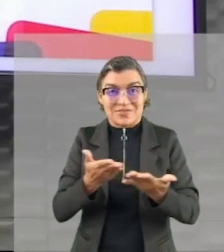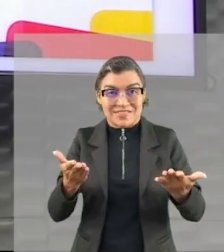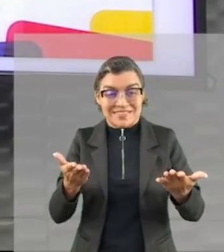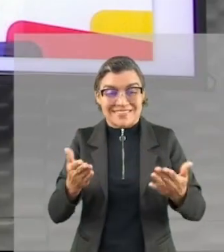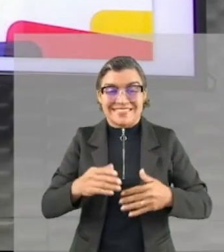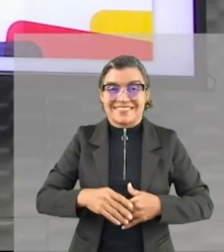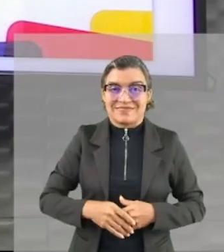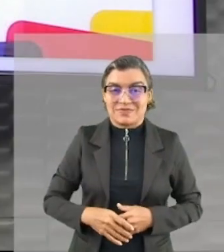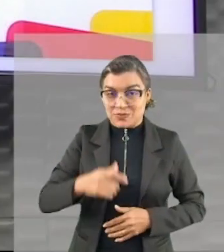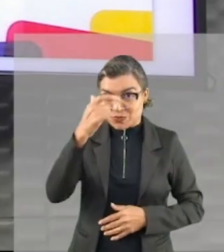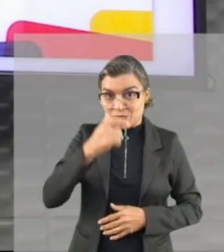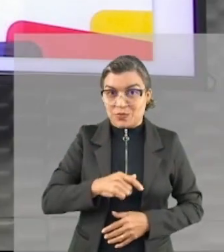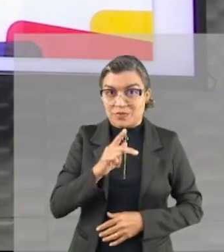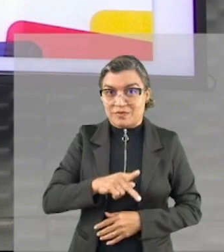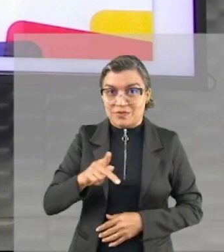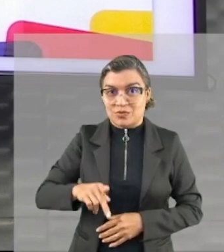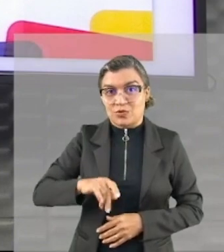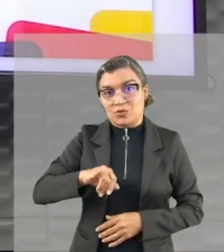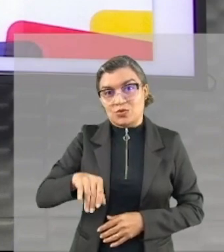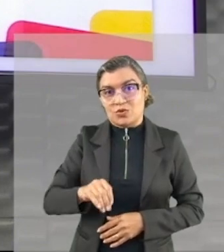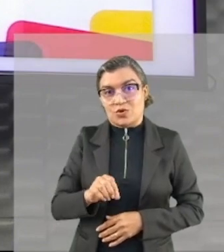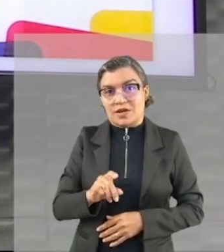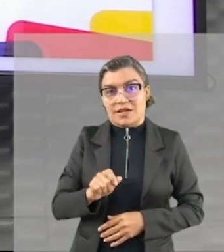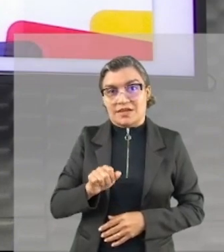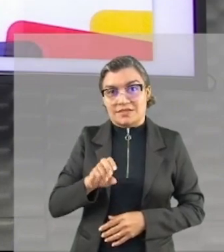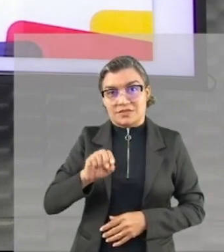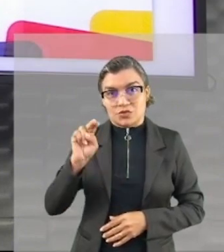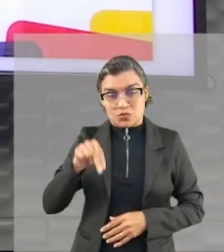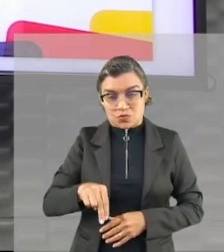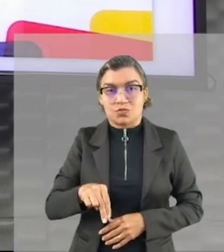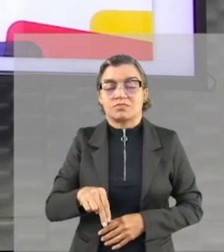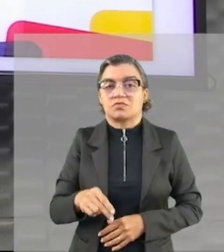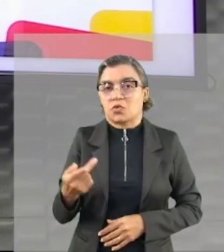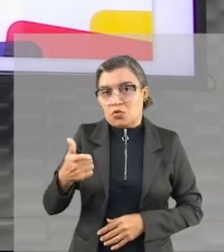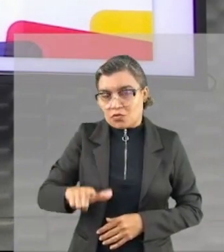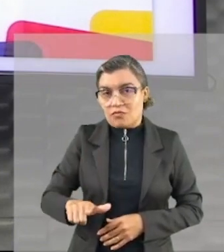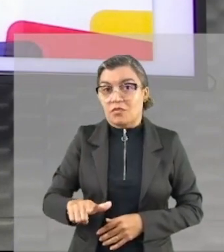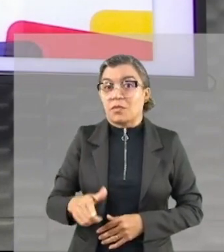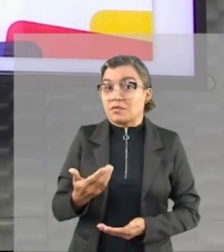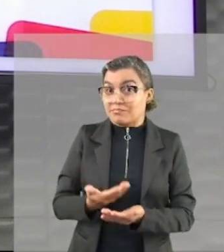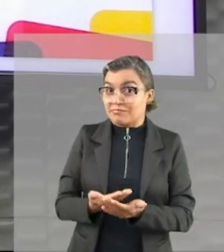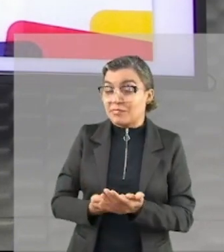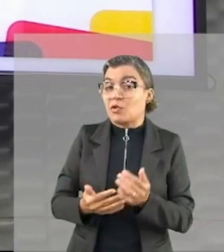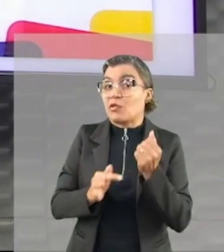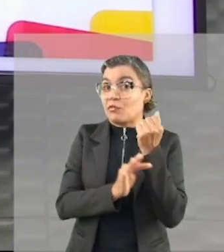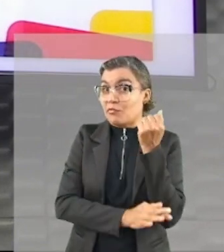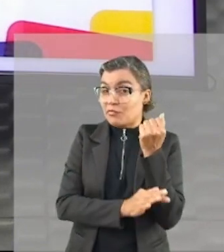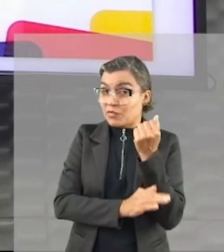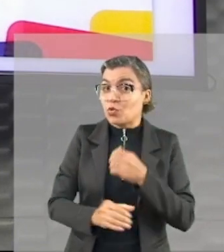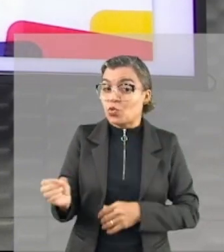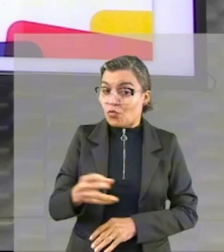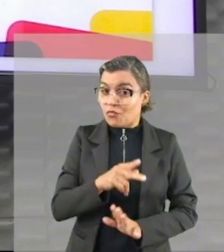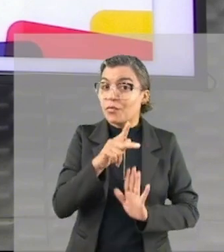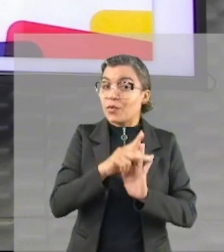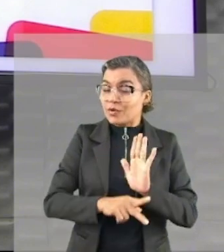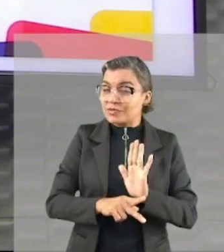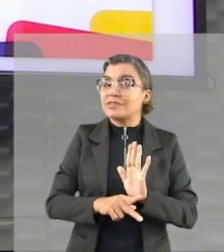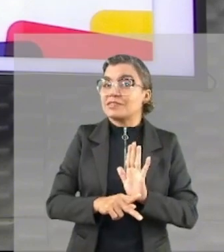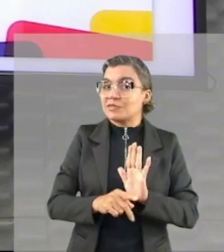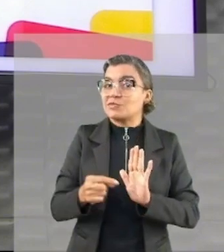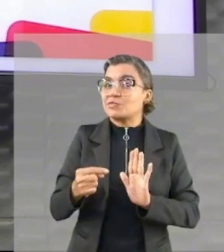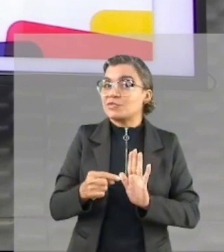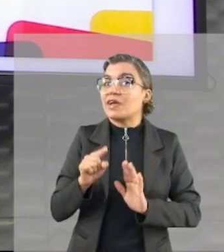Fala galera, aqui é o professor Joadson, mais uma aula de física aqui para vocês com um novo projeto, né? O projeto agora